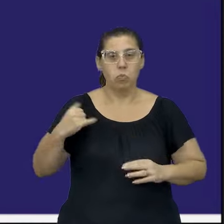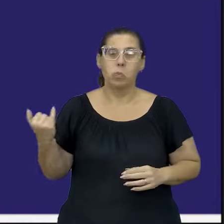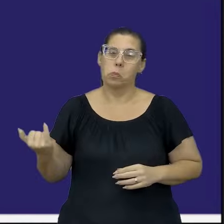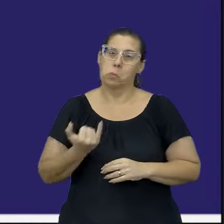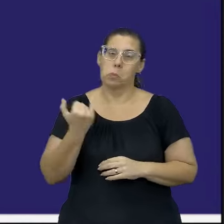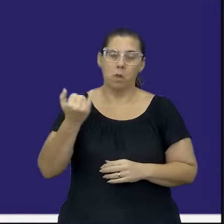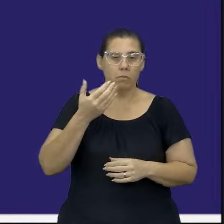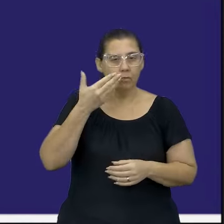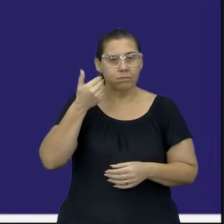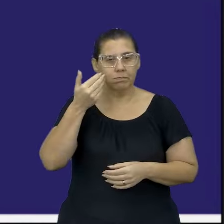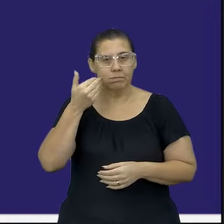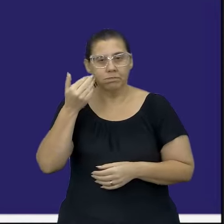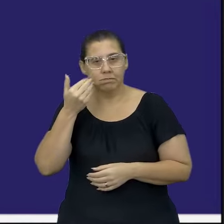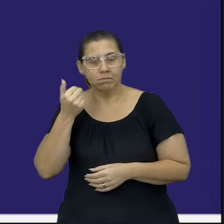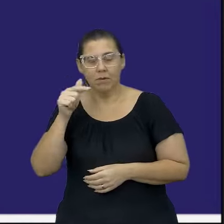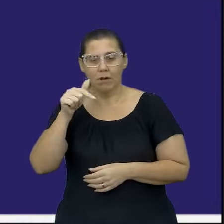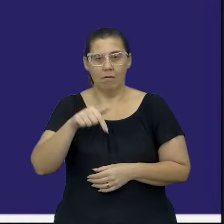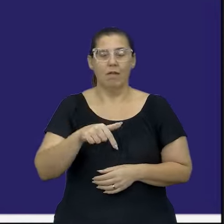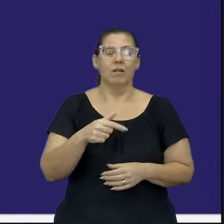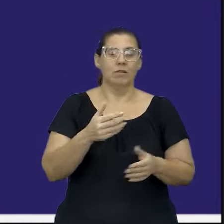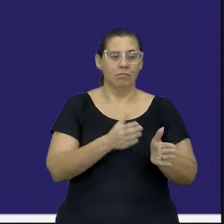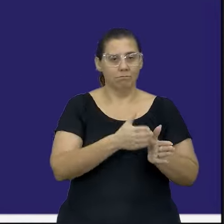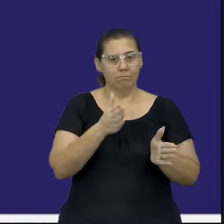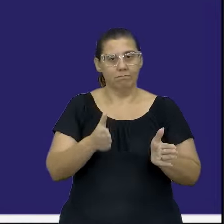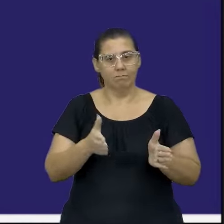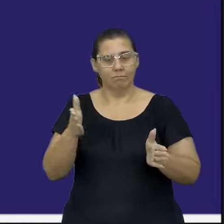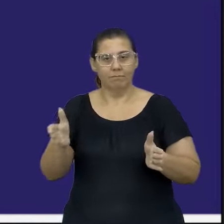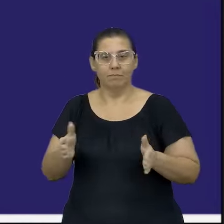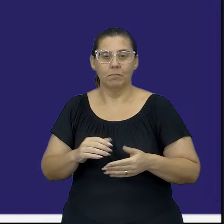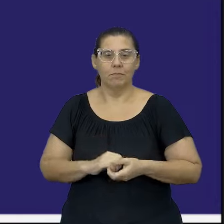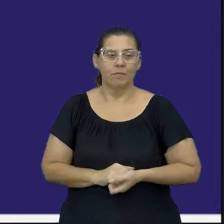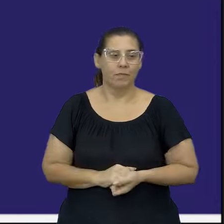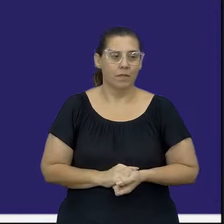que serão exploradas nesta sequência.